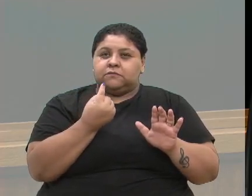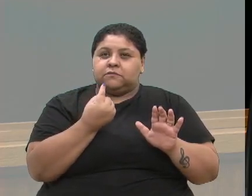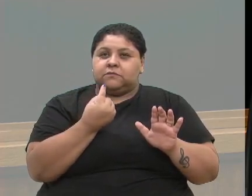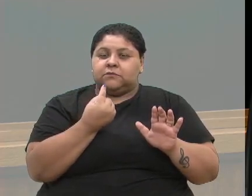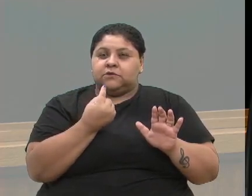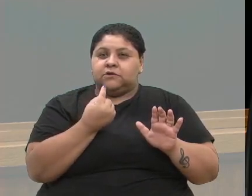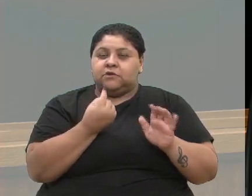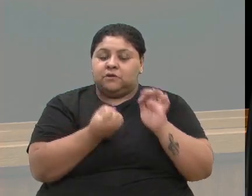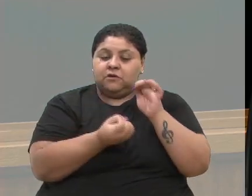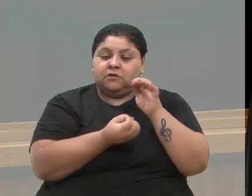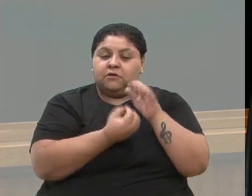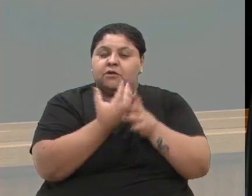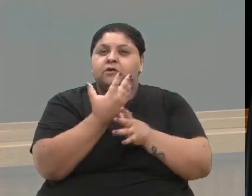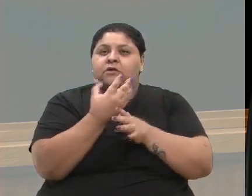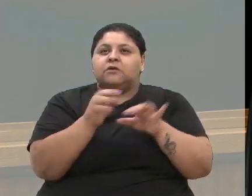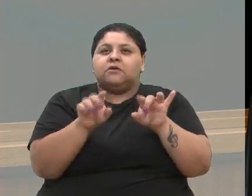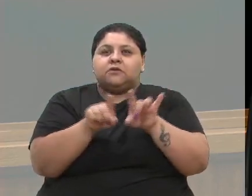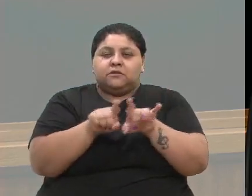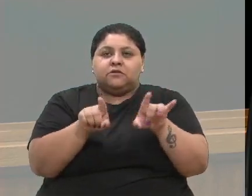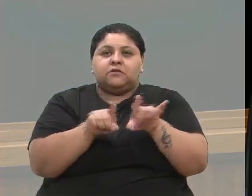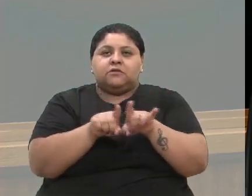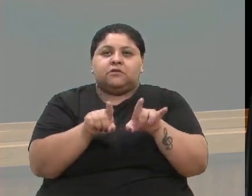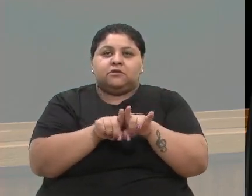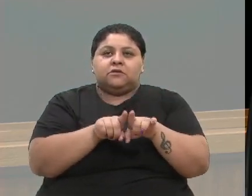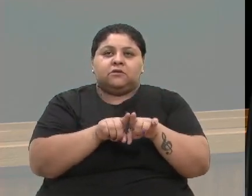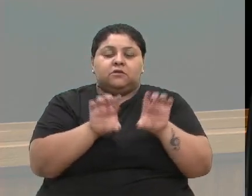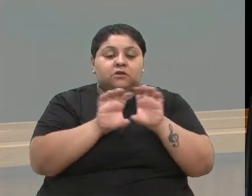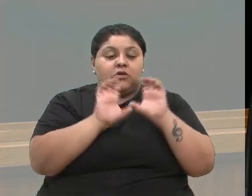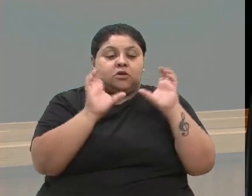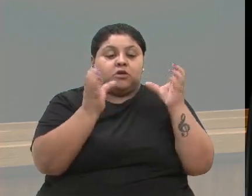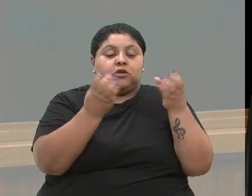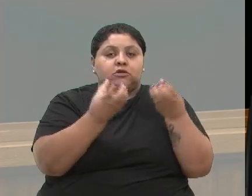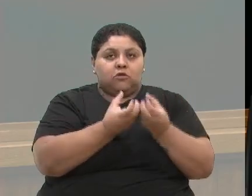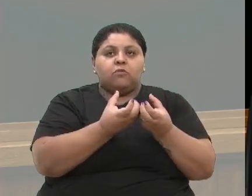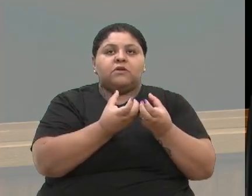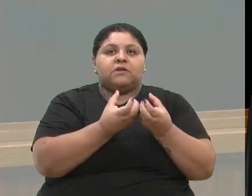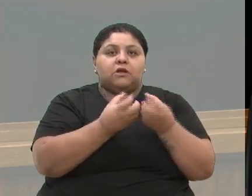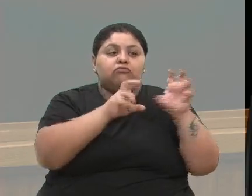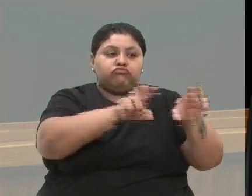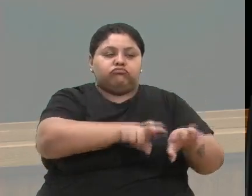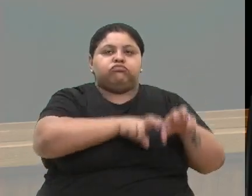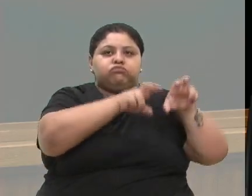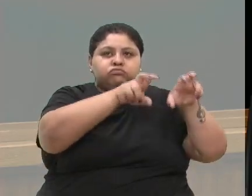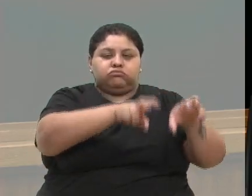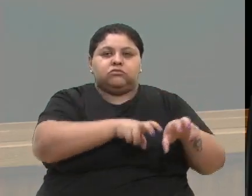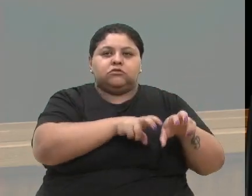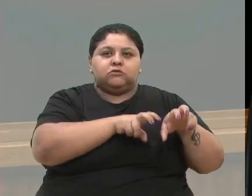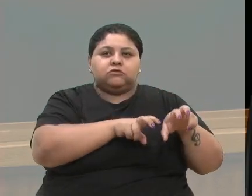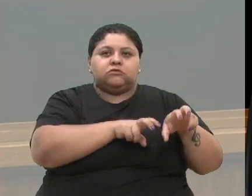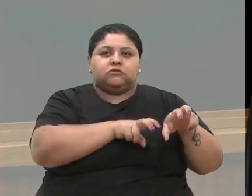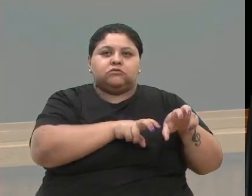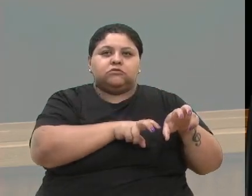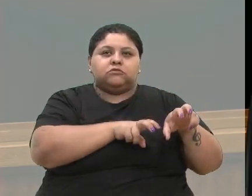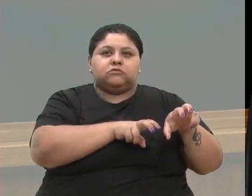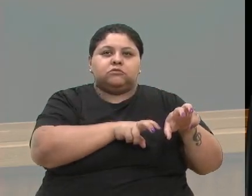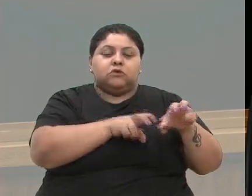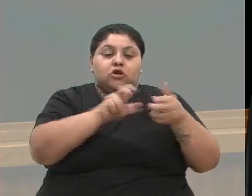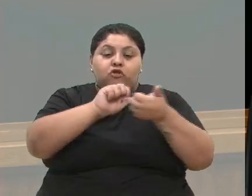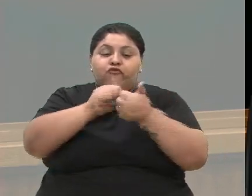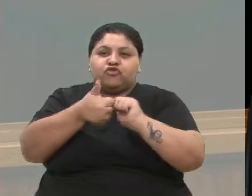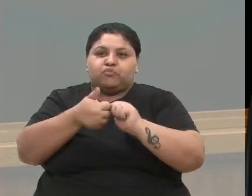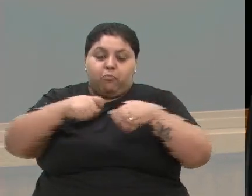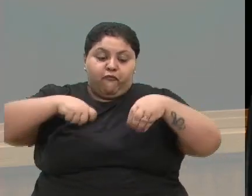foi fundador, inclusive, desta comunidade de São Gotardo e do São Gotardo Futebol